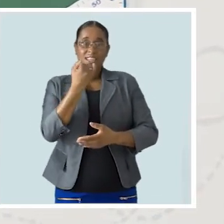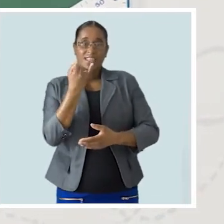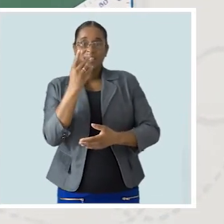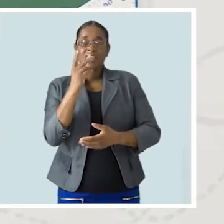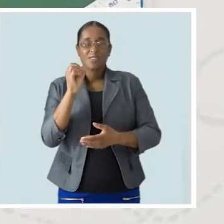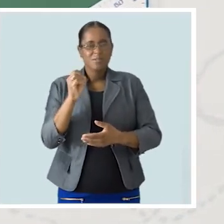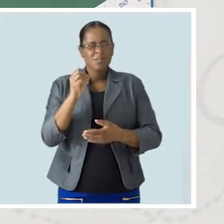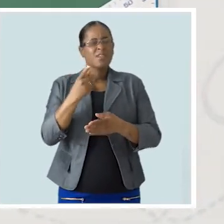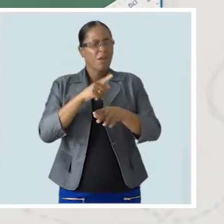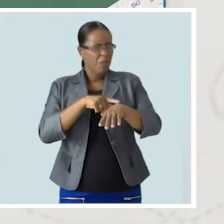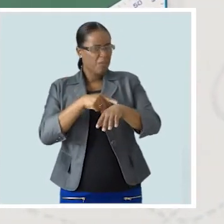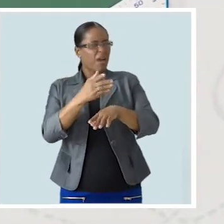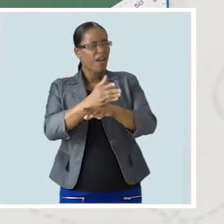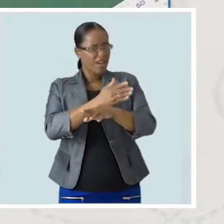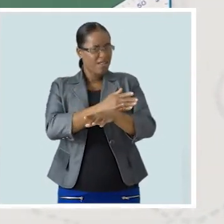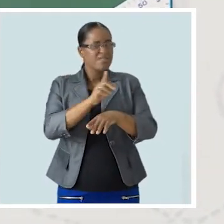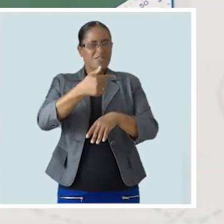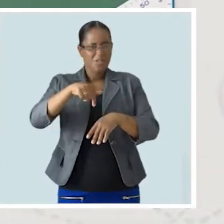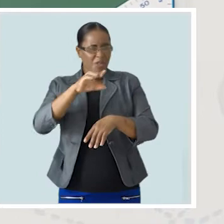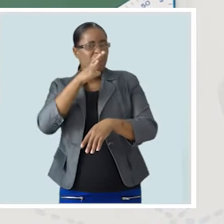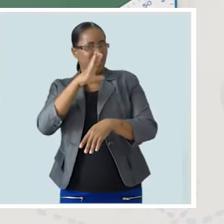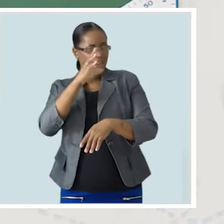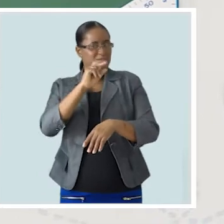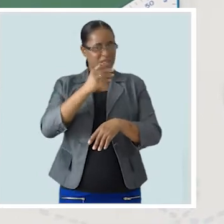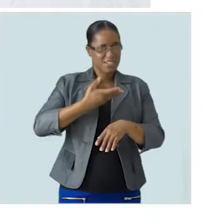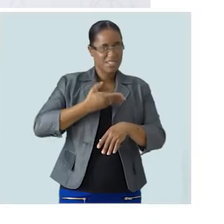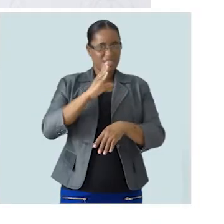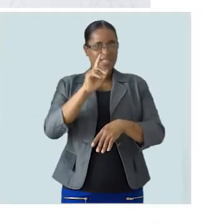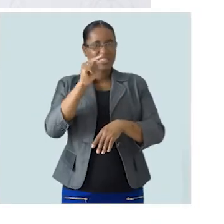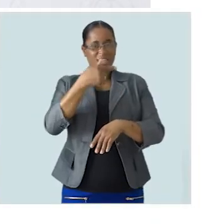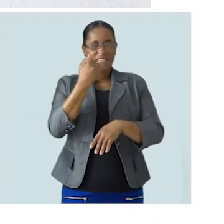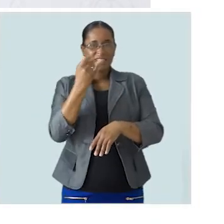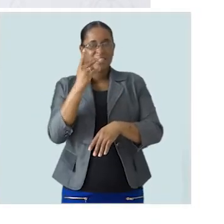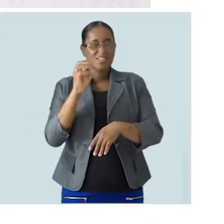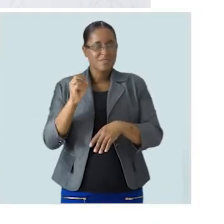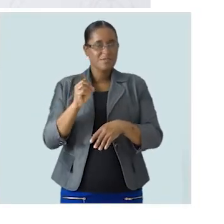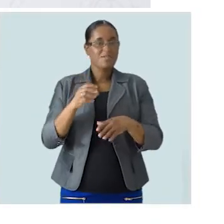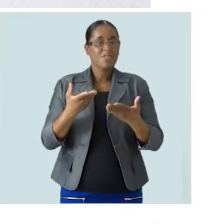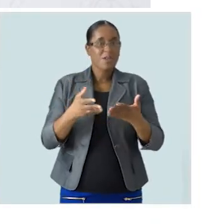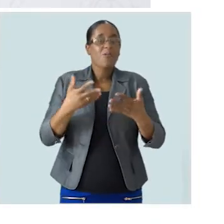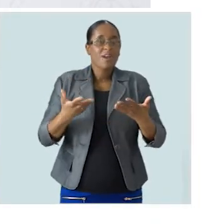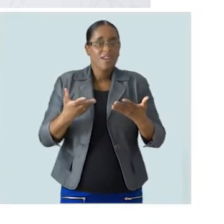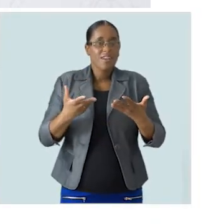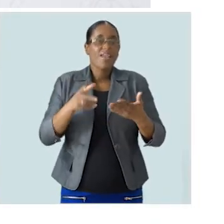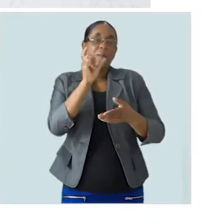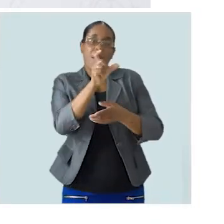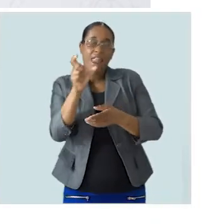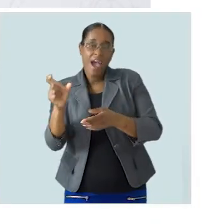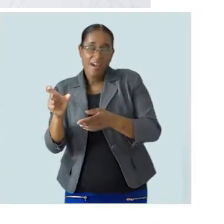dos adjetivos. O que são adjetivos? São palavras usadas